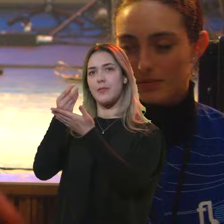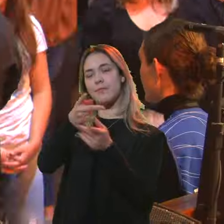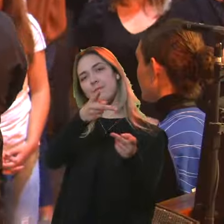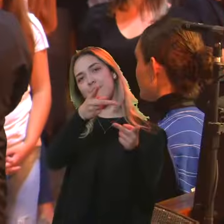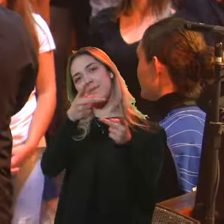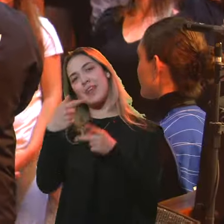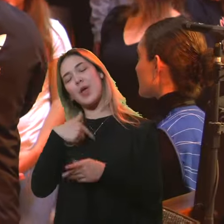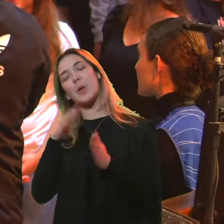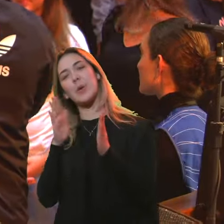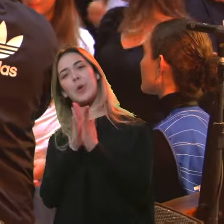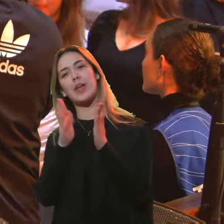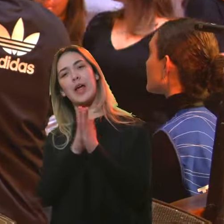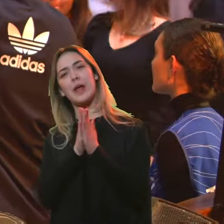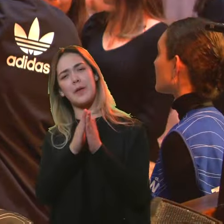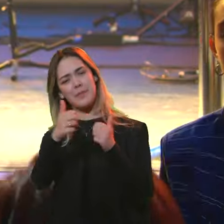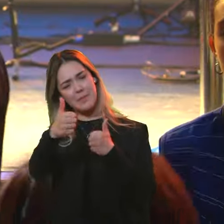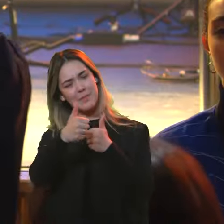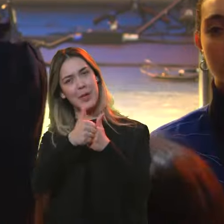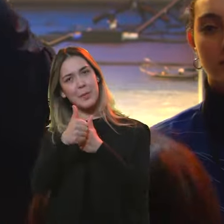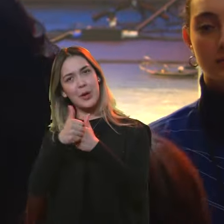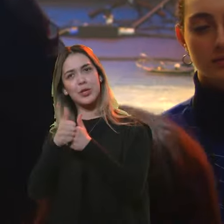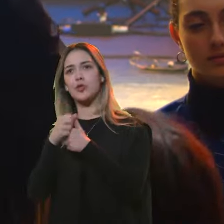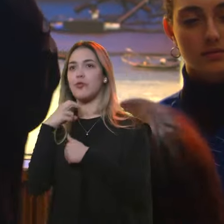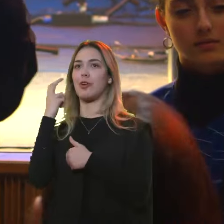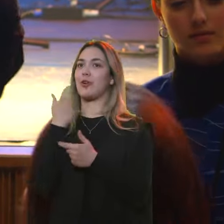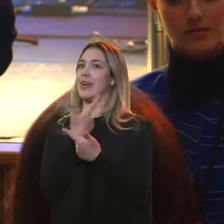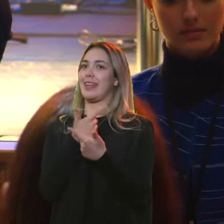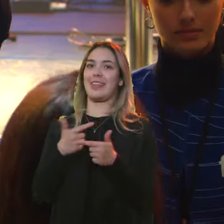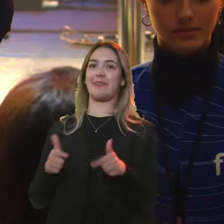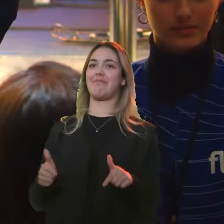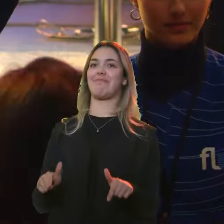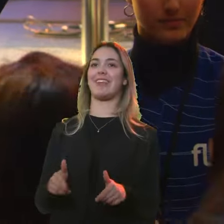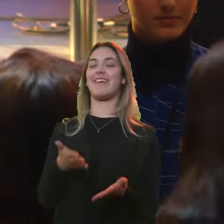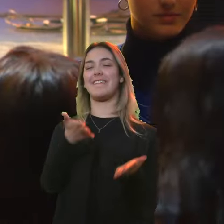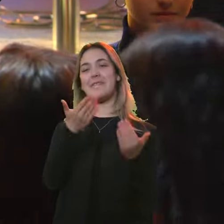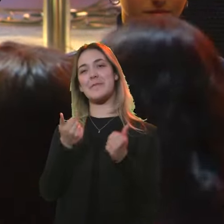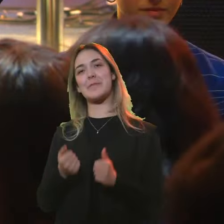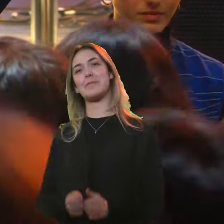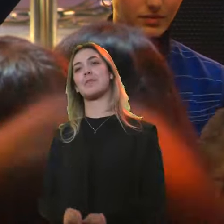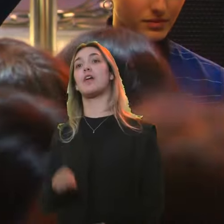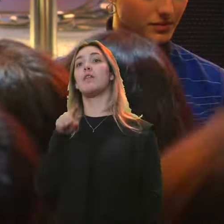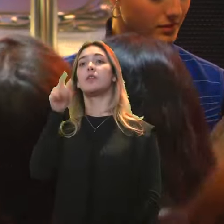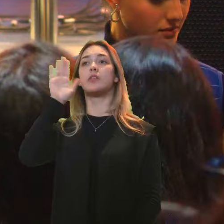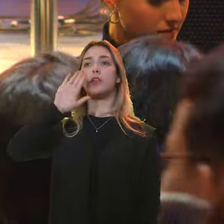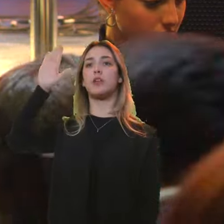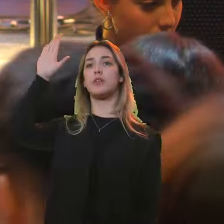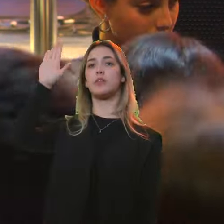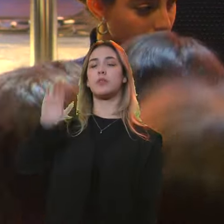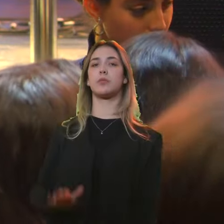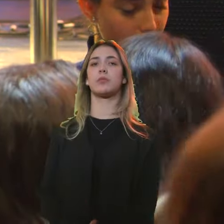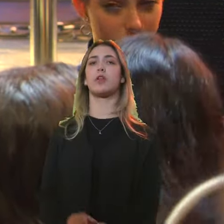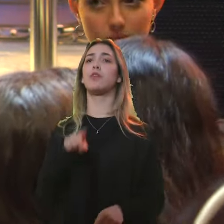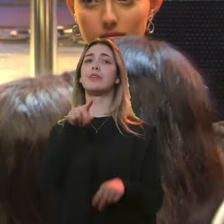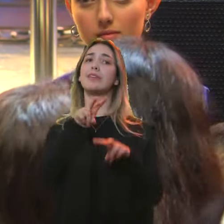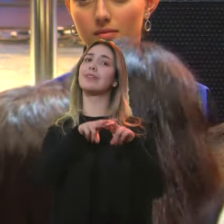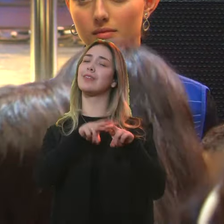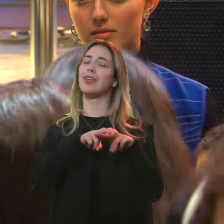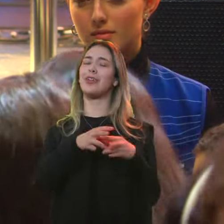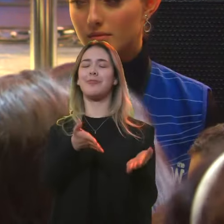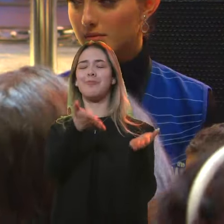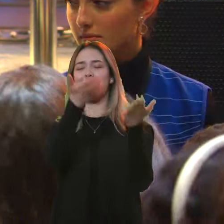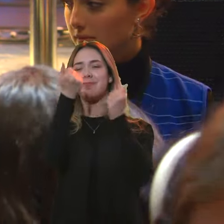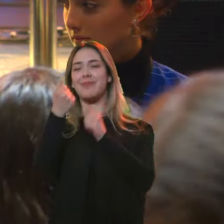você. Não tenha vergonha. Venha, venha. Se você levantou a mão, estava sentado ali, venha, não tenha